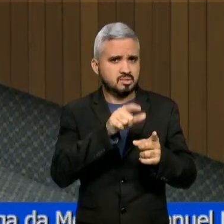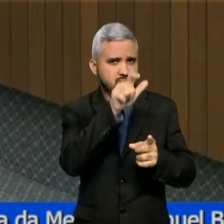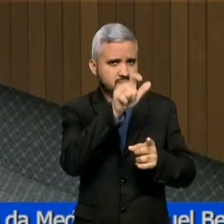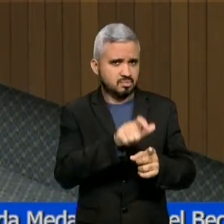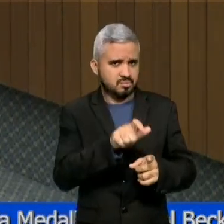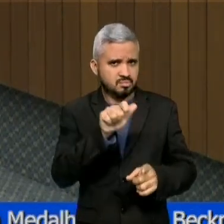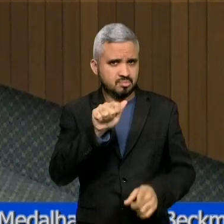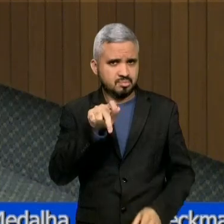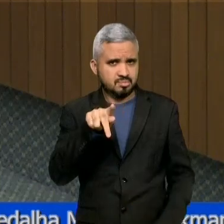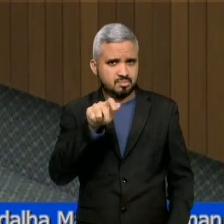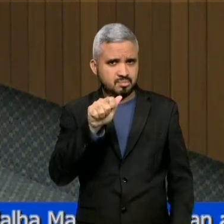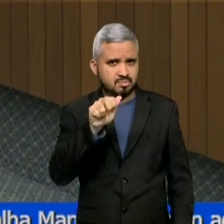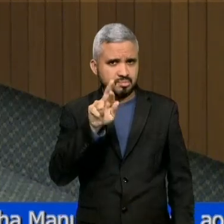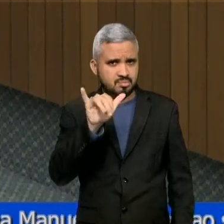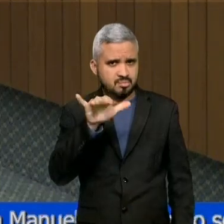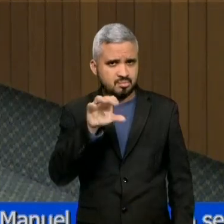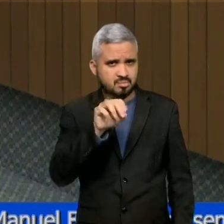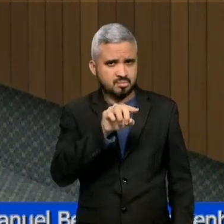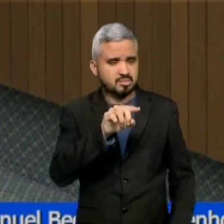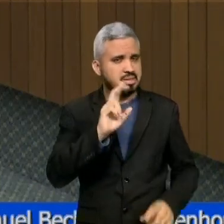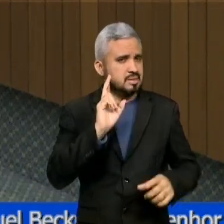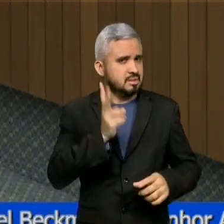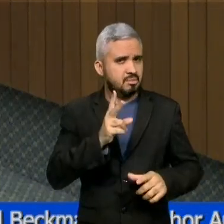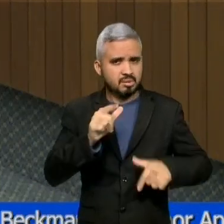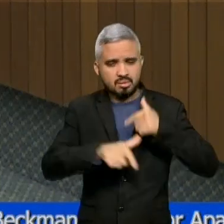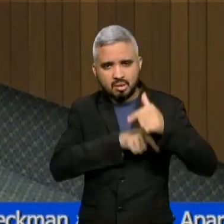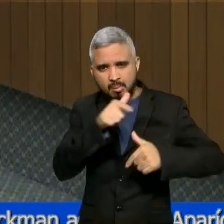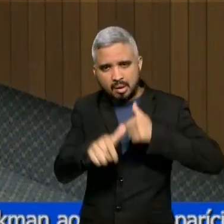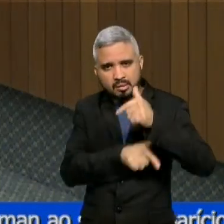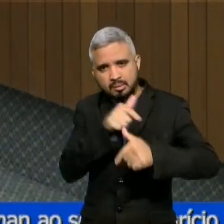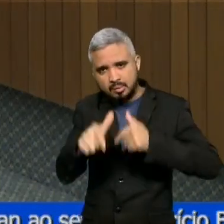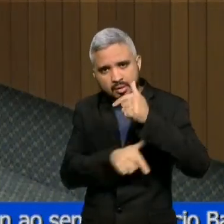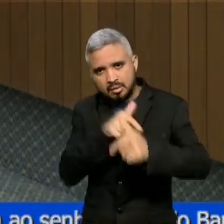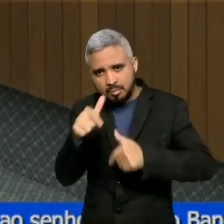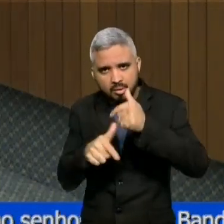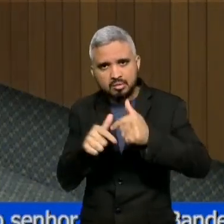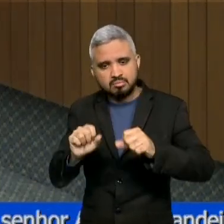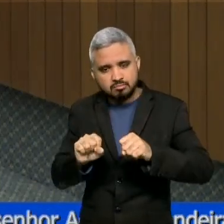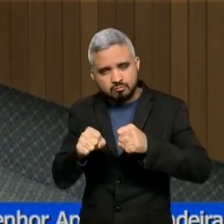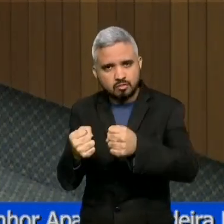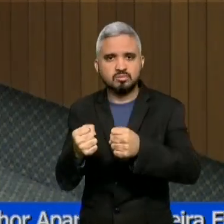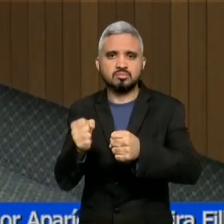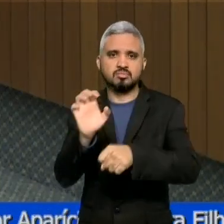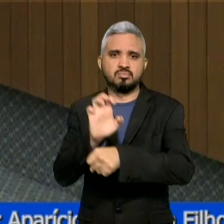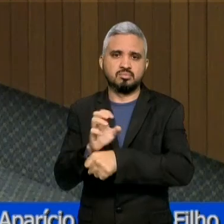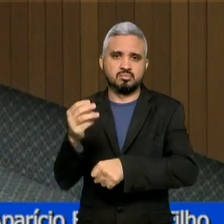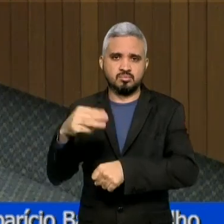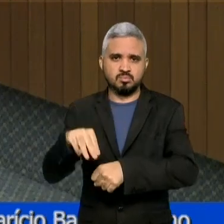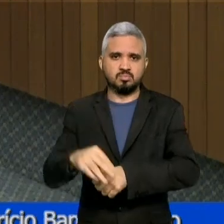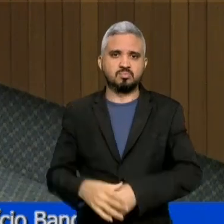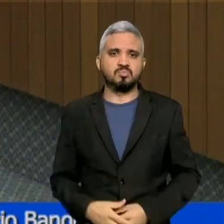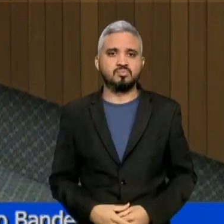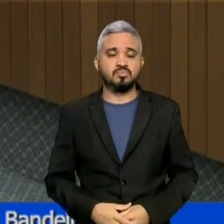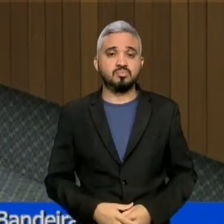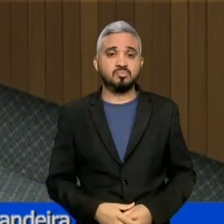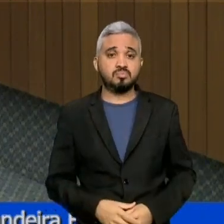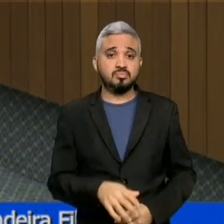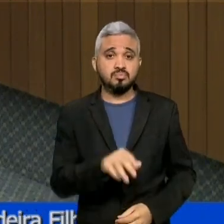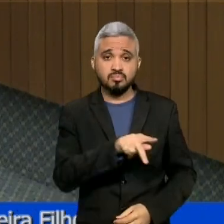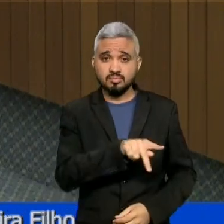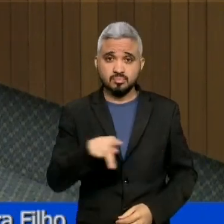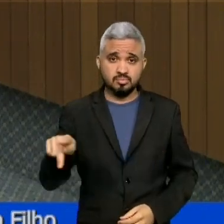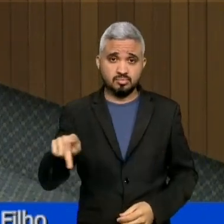vida pública aqui no nosso estado. A presidente Iracema falou, o deputado Rafael falou sobre a questão da presença